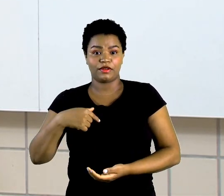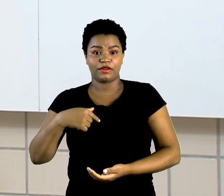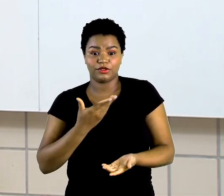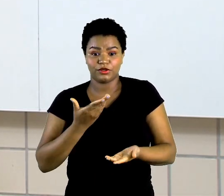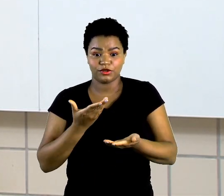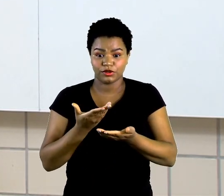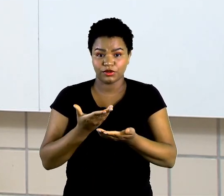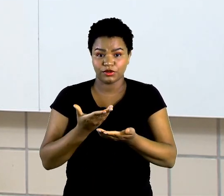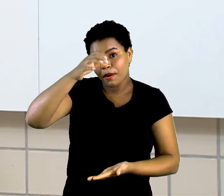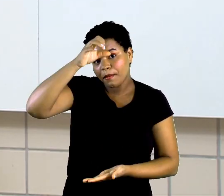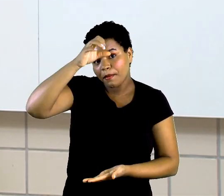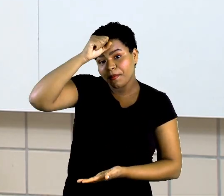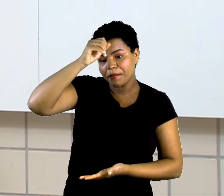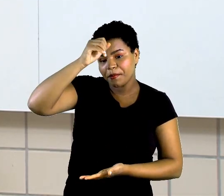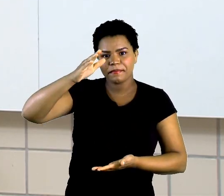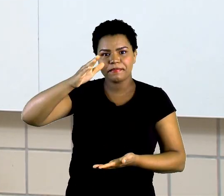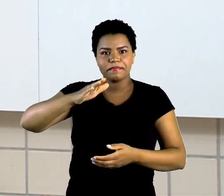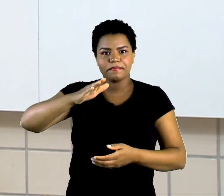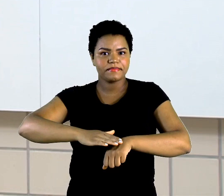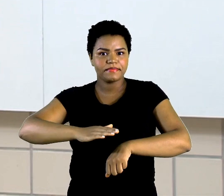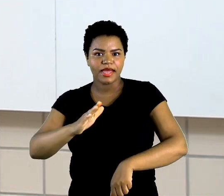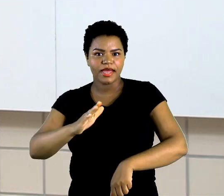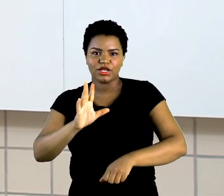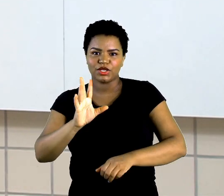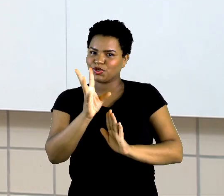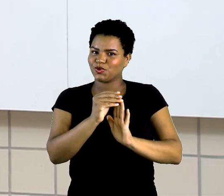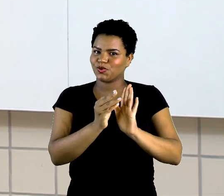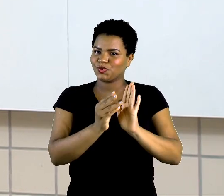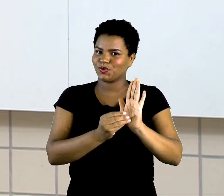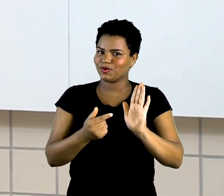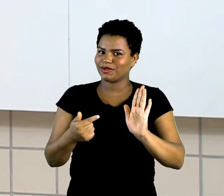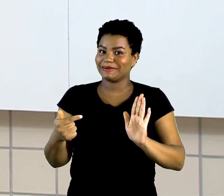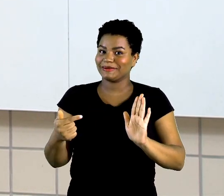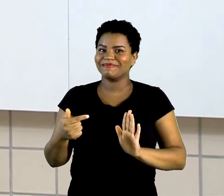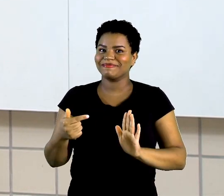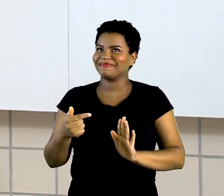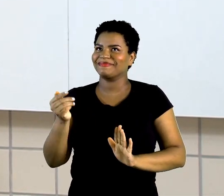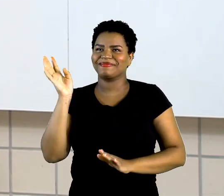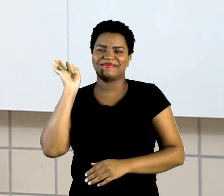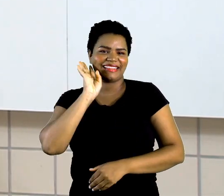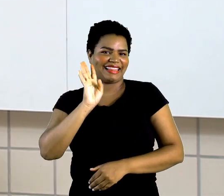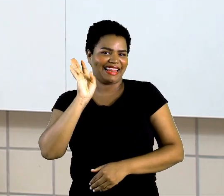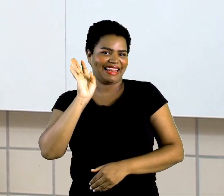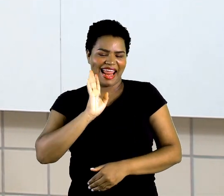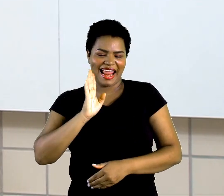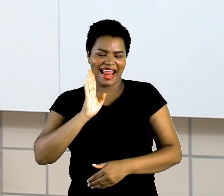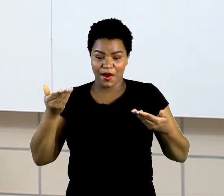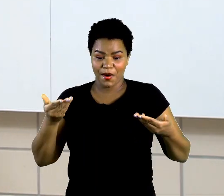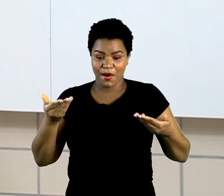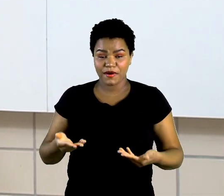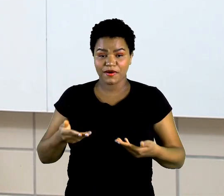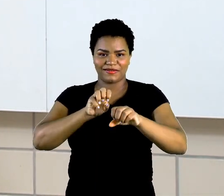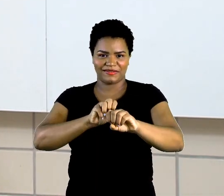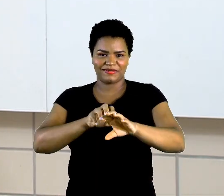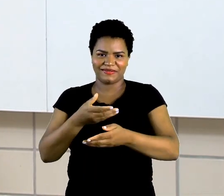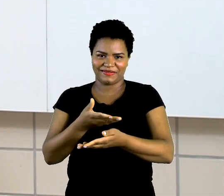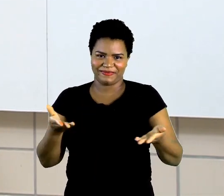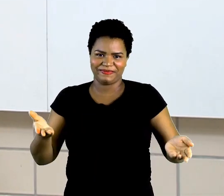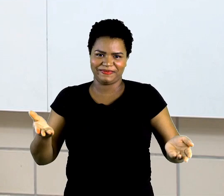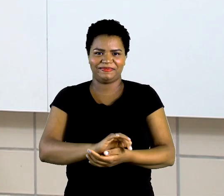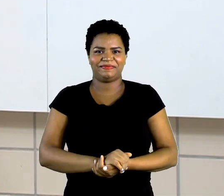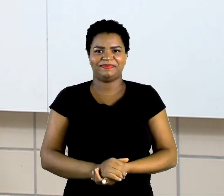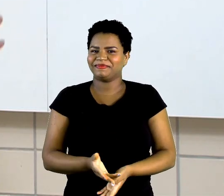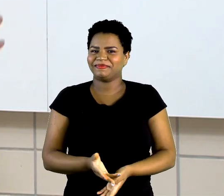pouco mais dos nossos conteúdos. Está muito legal estar aqui ensinando vocês, tá? Então